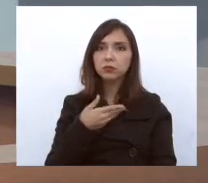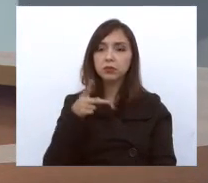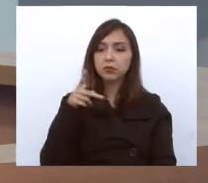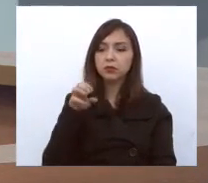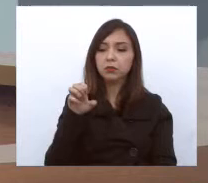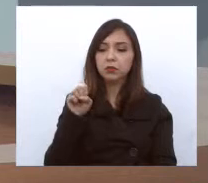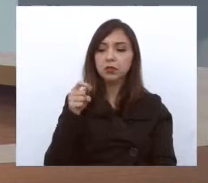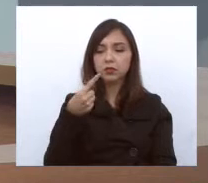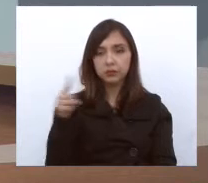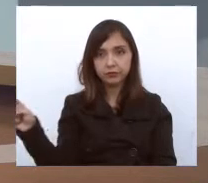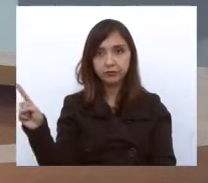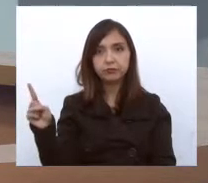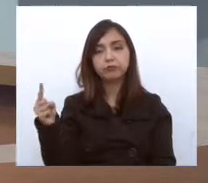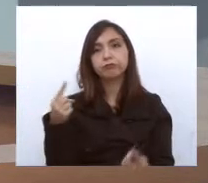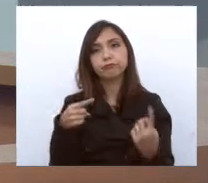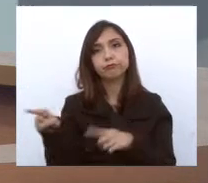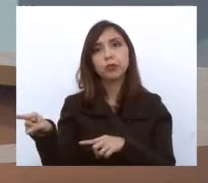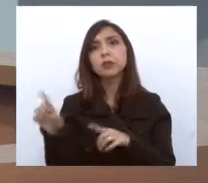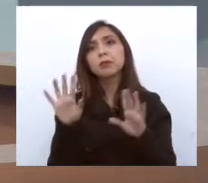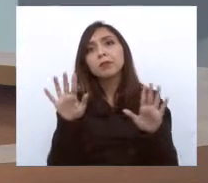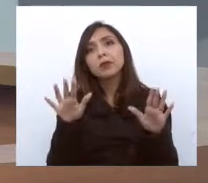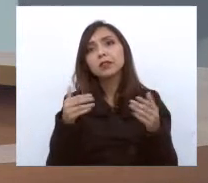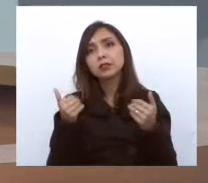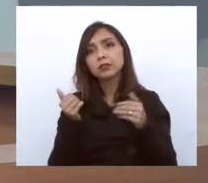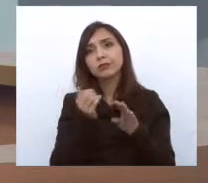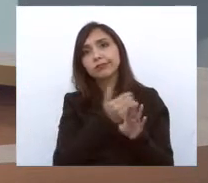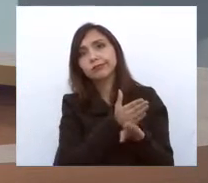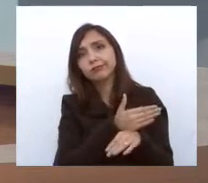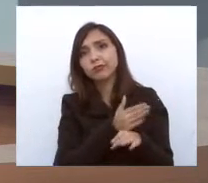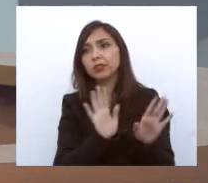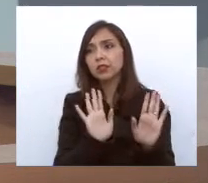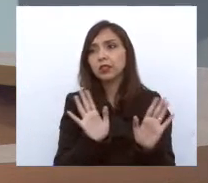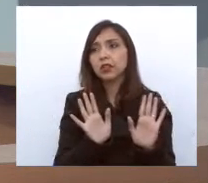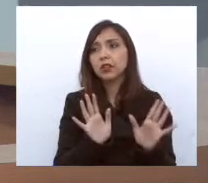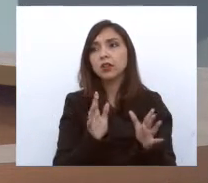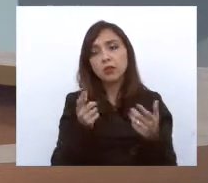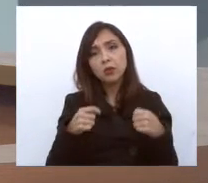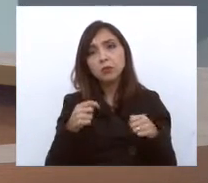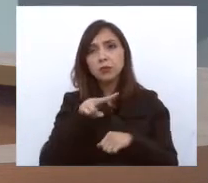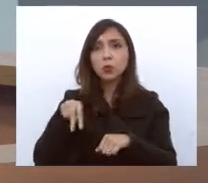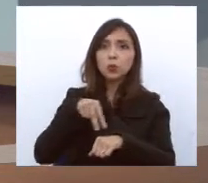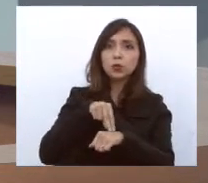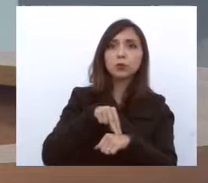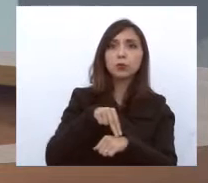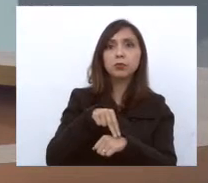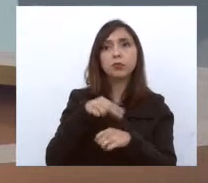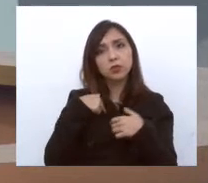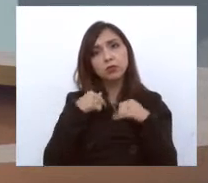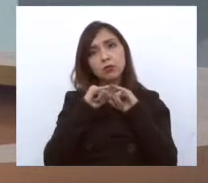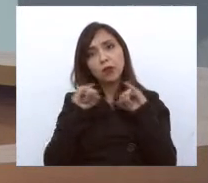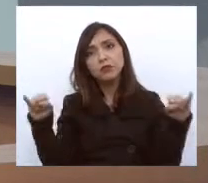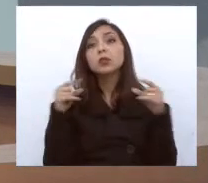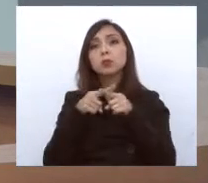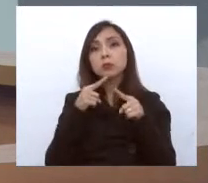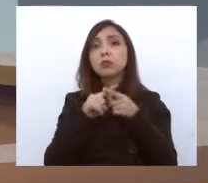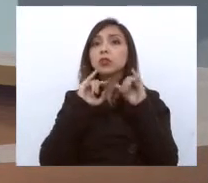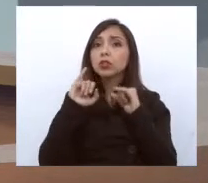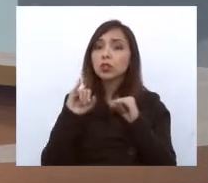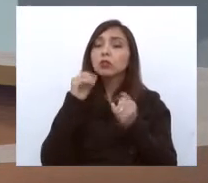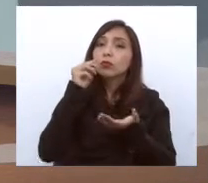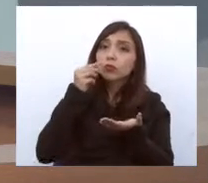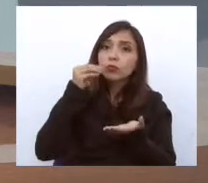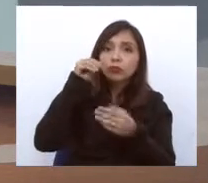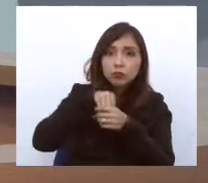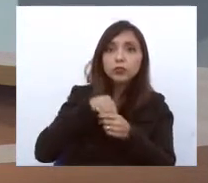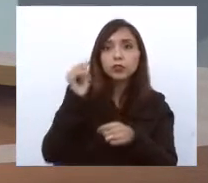Pezão, mas eu não poderia deixar, eu não iria me utilizar a tribuna para justificar o voto